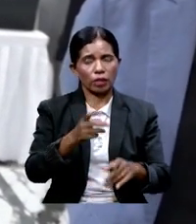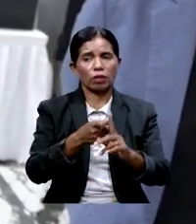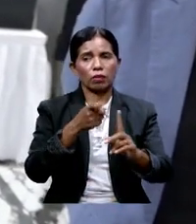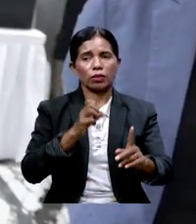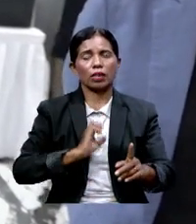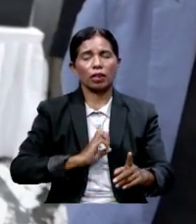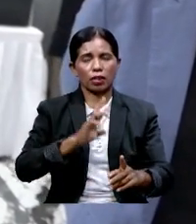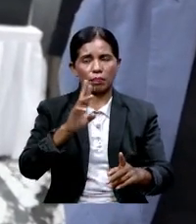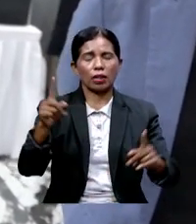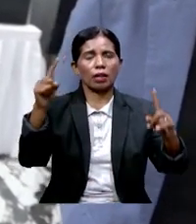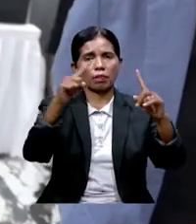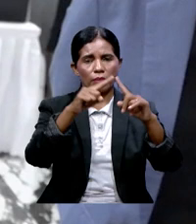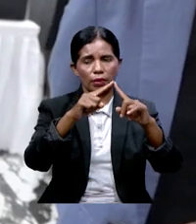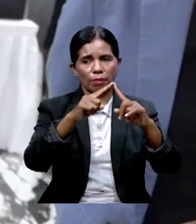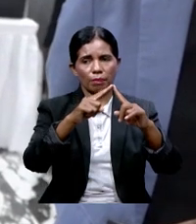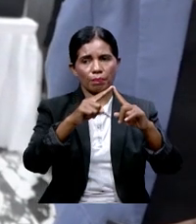Sigleno ba